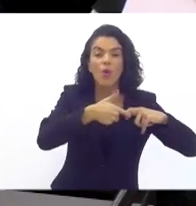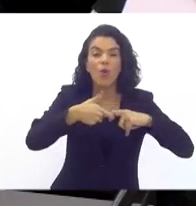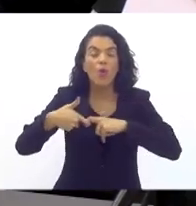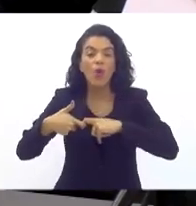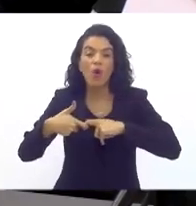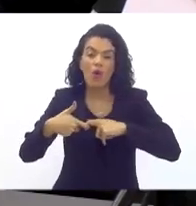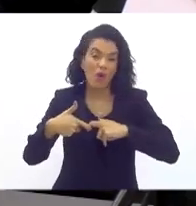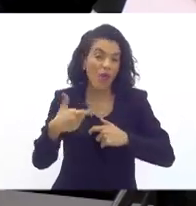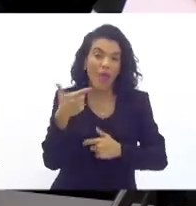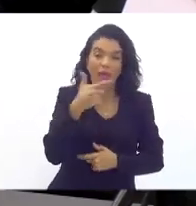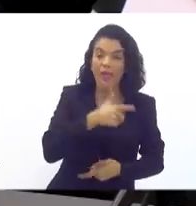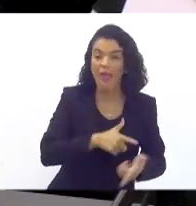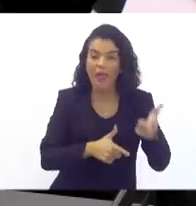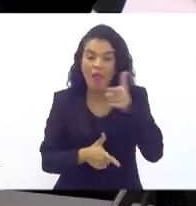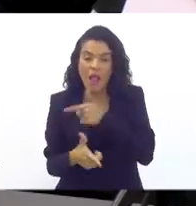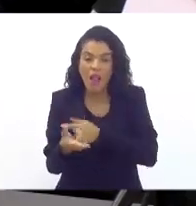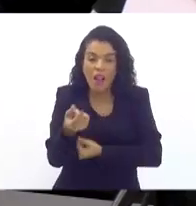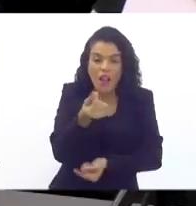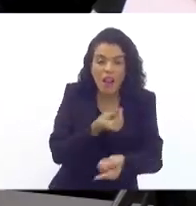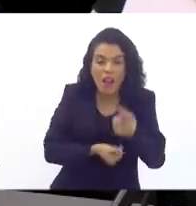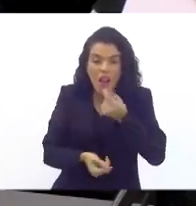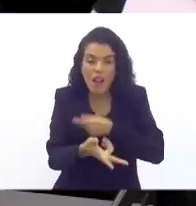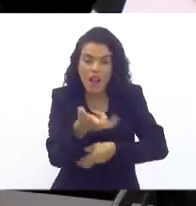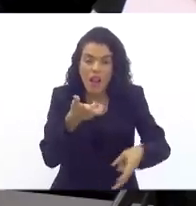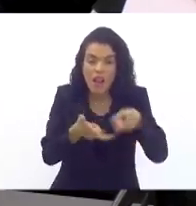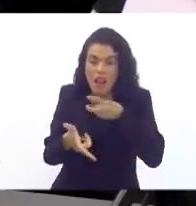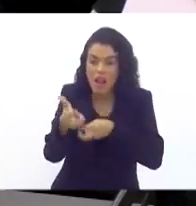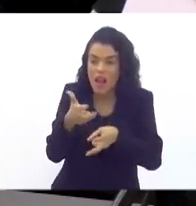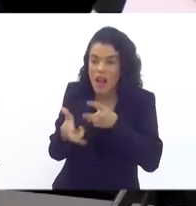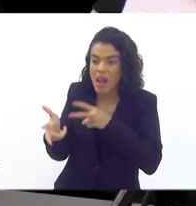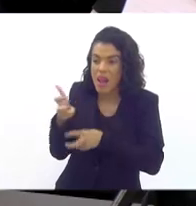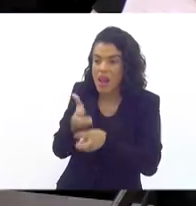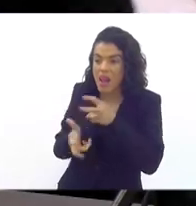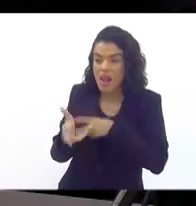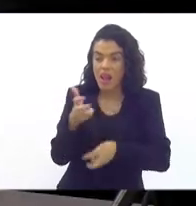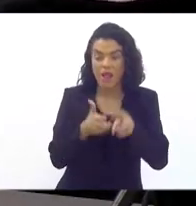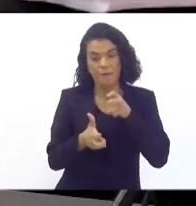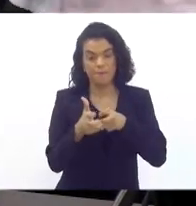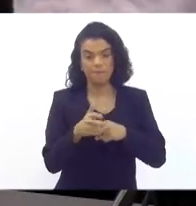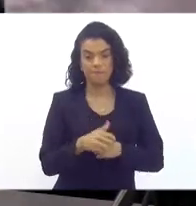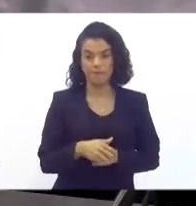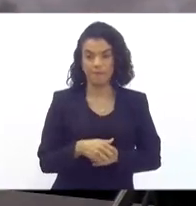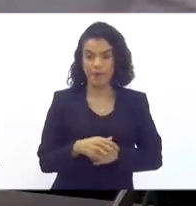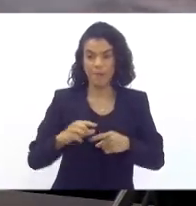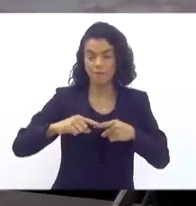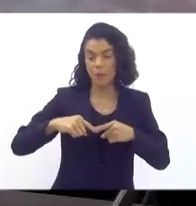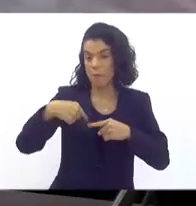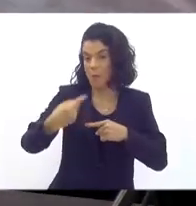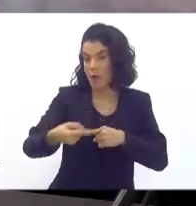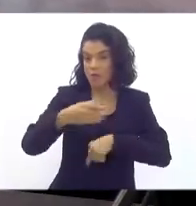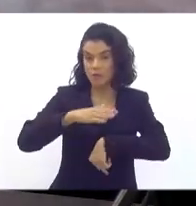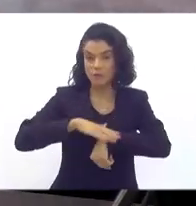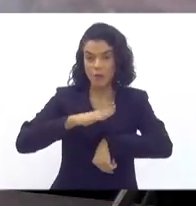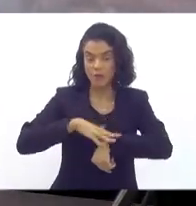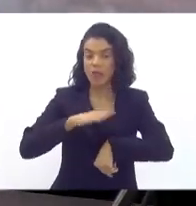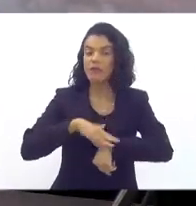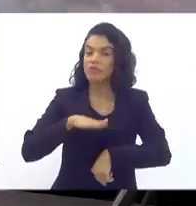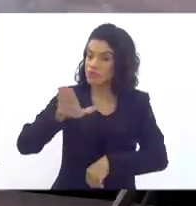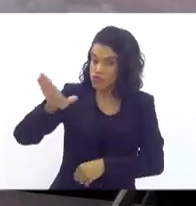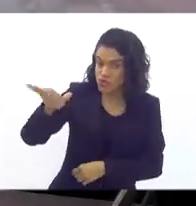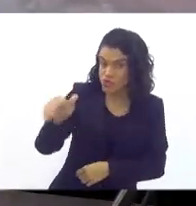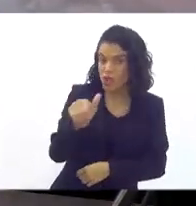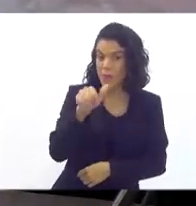não precisa saber quem tá por trás disso é preciso que na próxima e no próximo momento chame